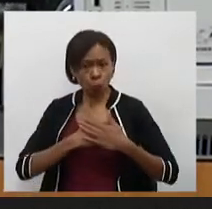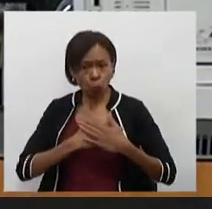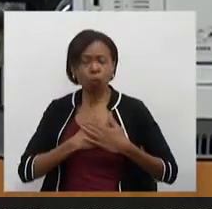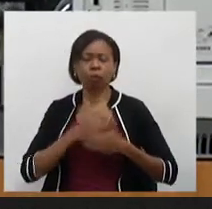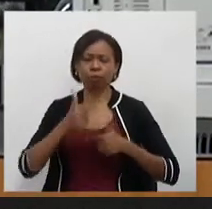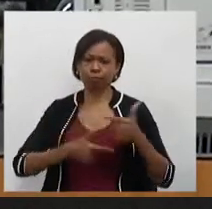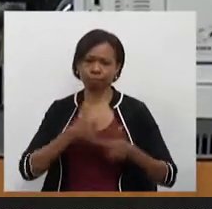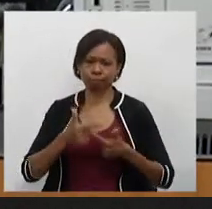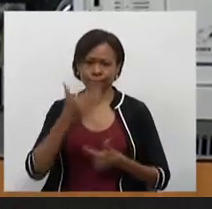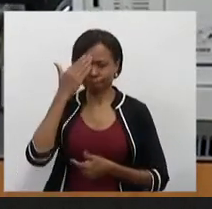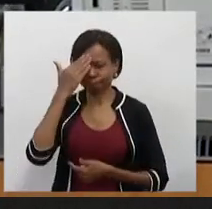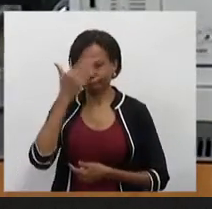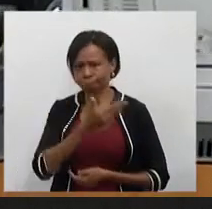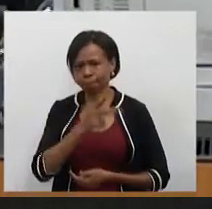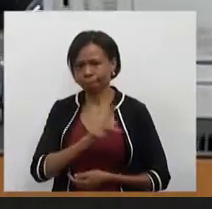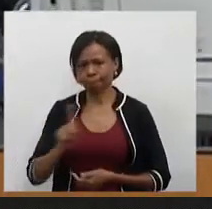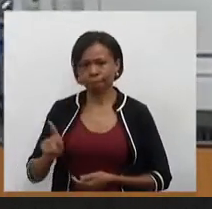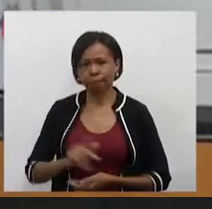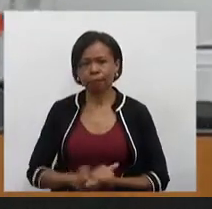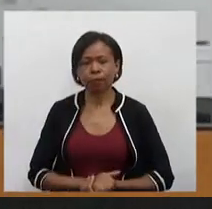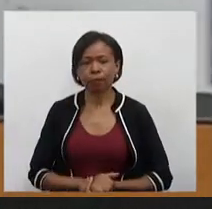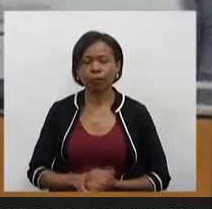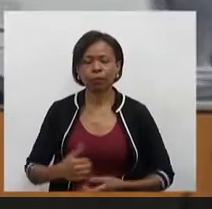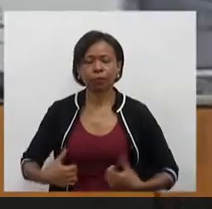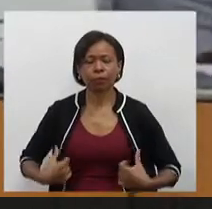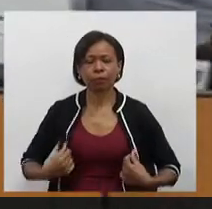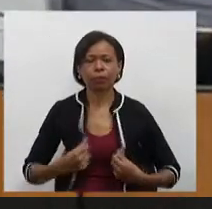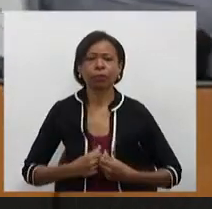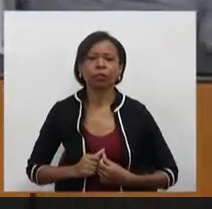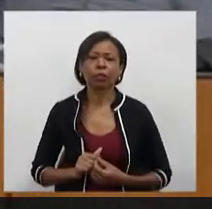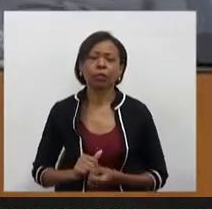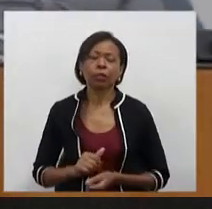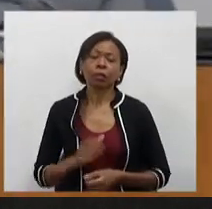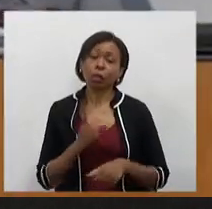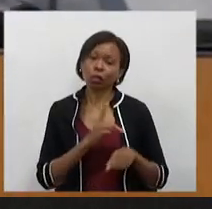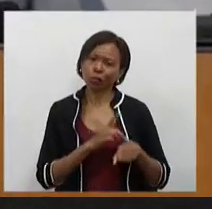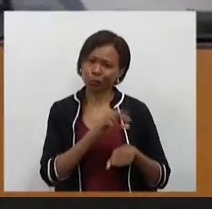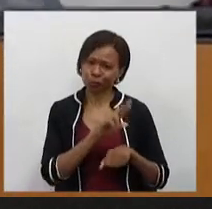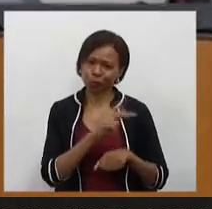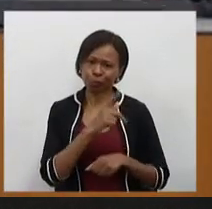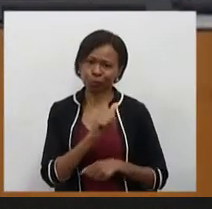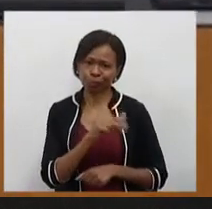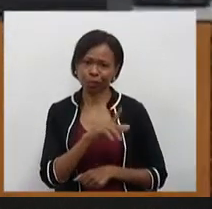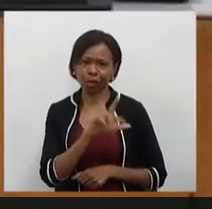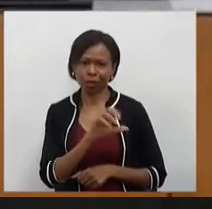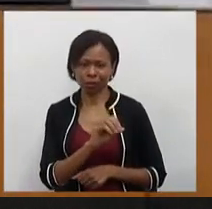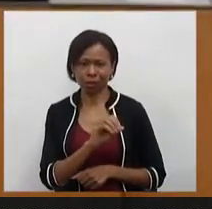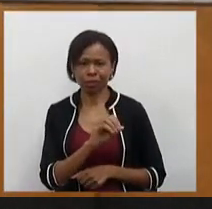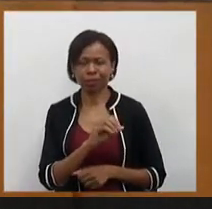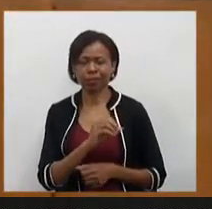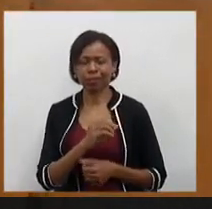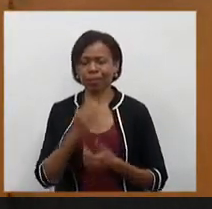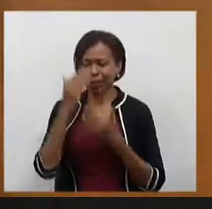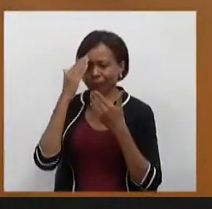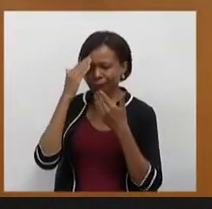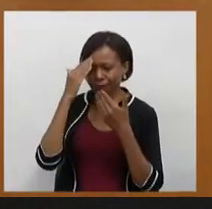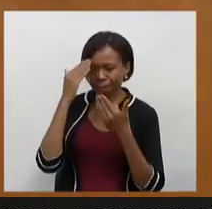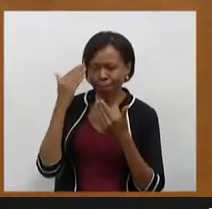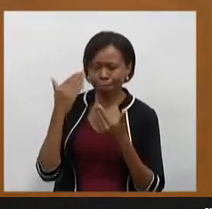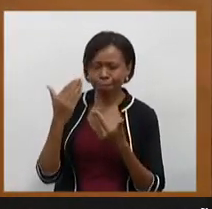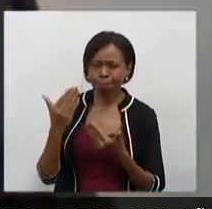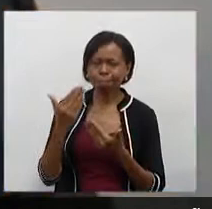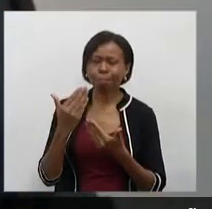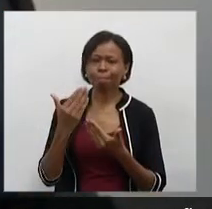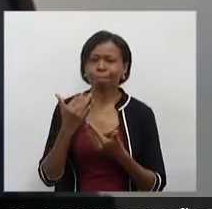senhor presidente. Obrigado. E isso aí, doutor Paulo. Obrigado, viu? Perdão pela